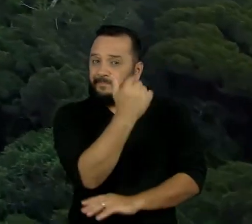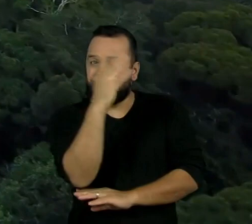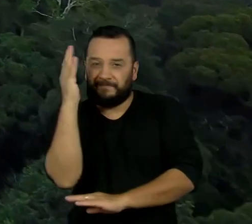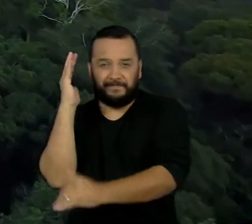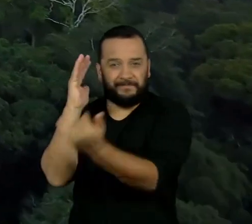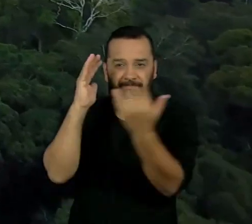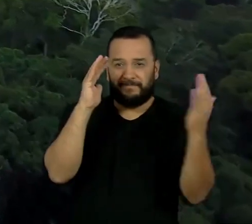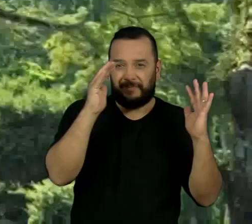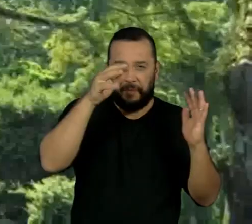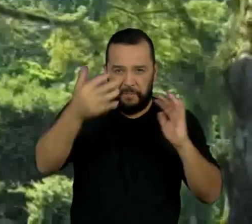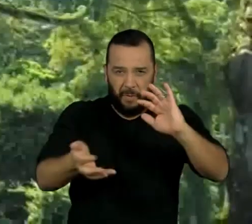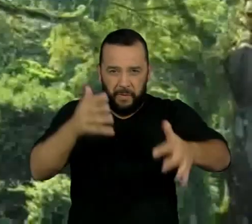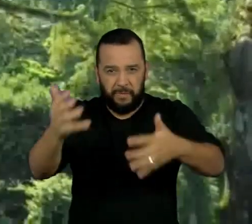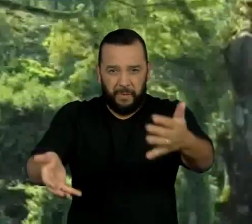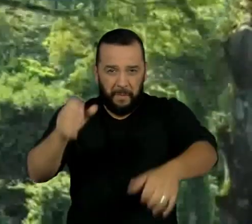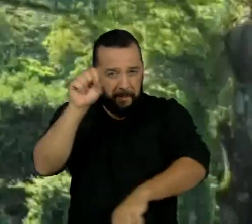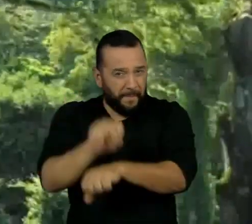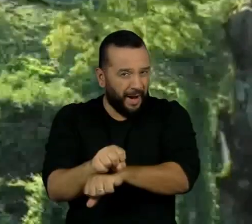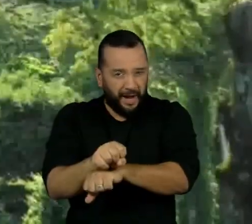dele.